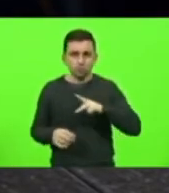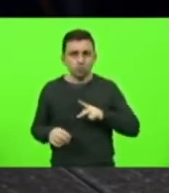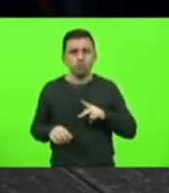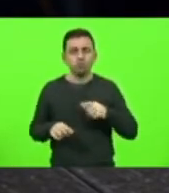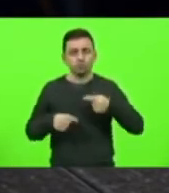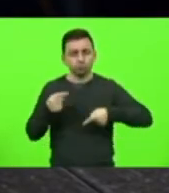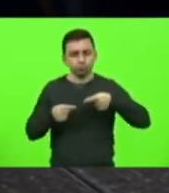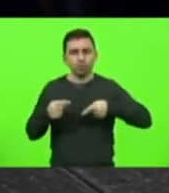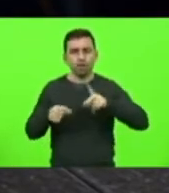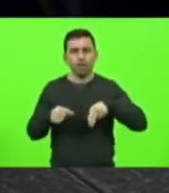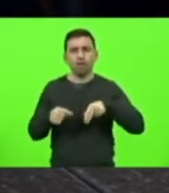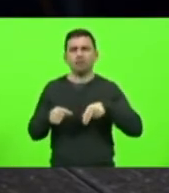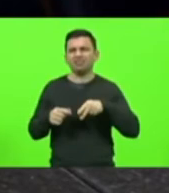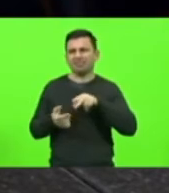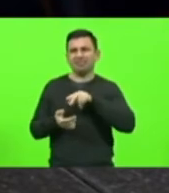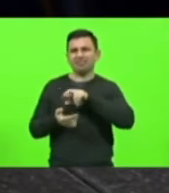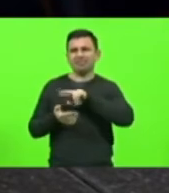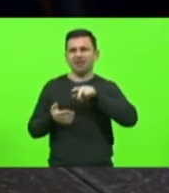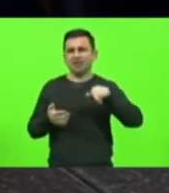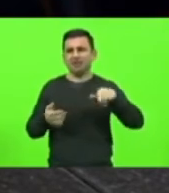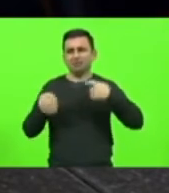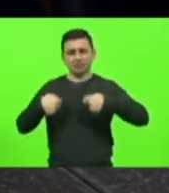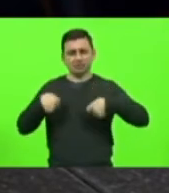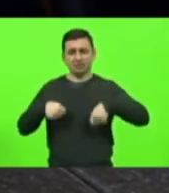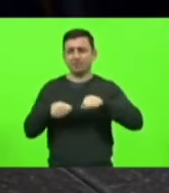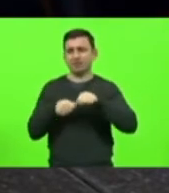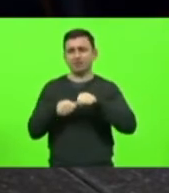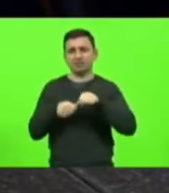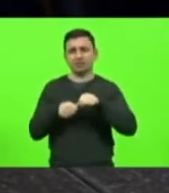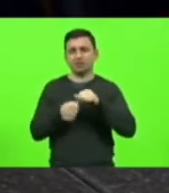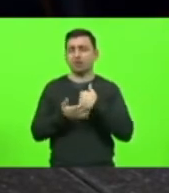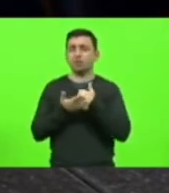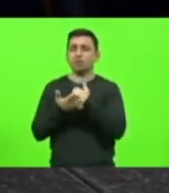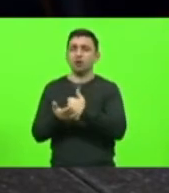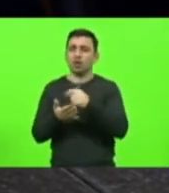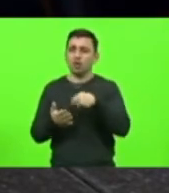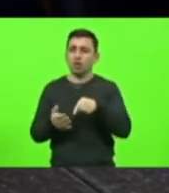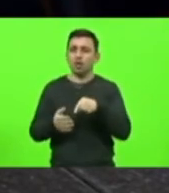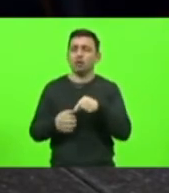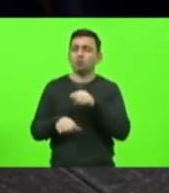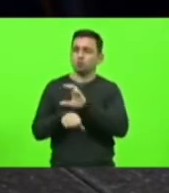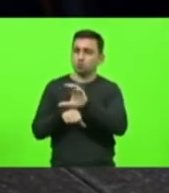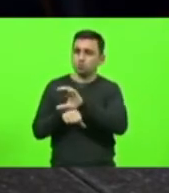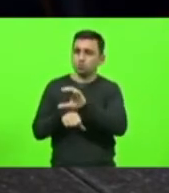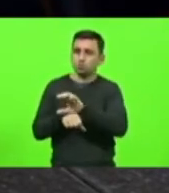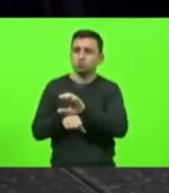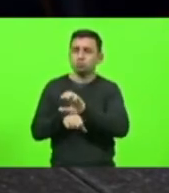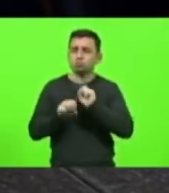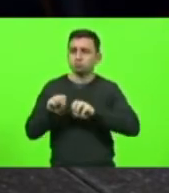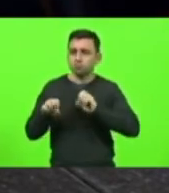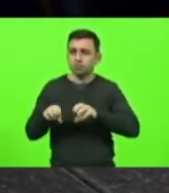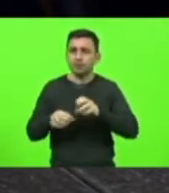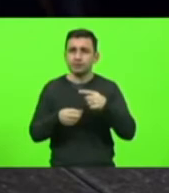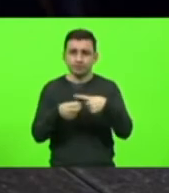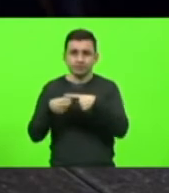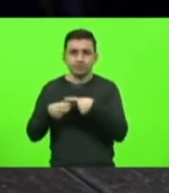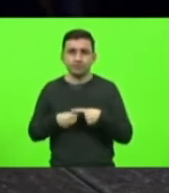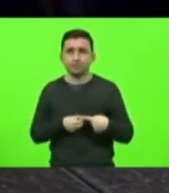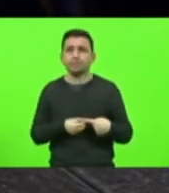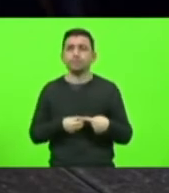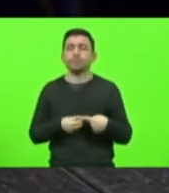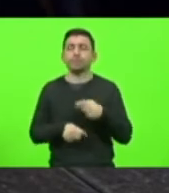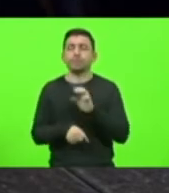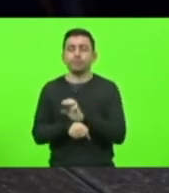a gente fala de castração mas são diversas né são um trabalho de capacitação técnica também nos municípios e